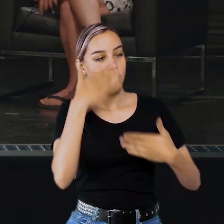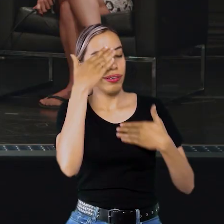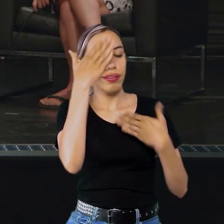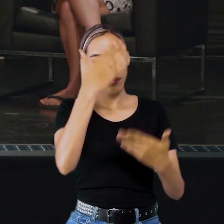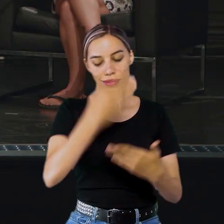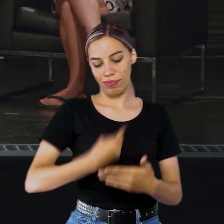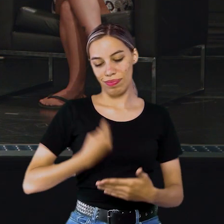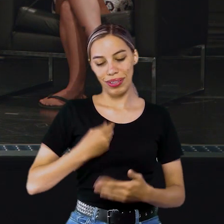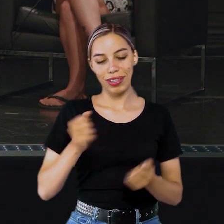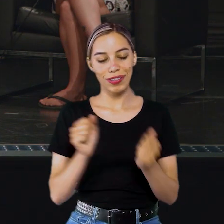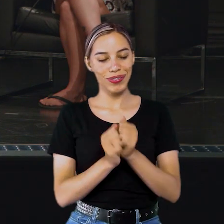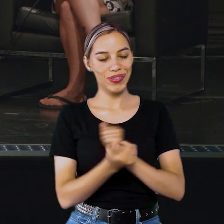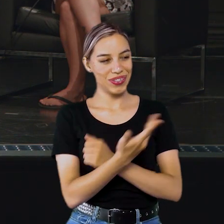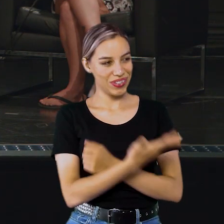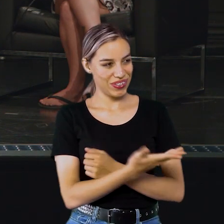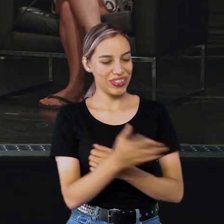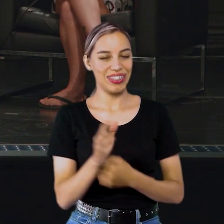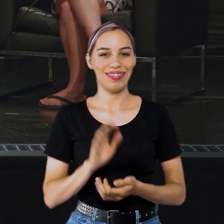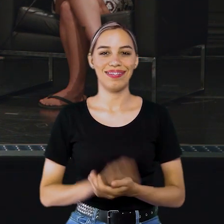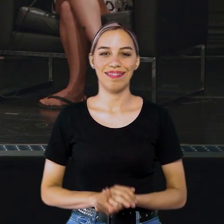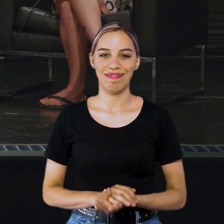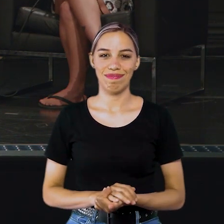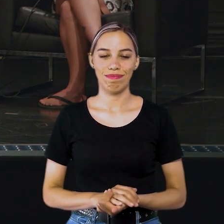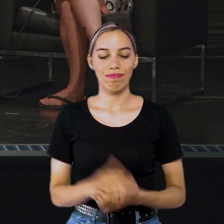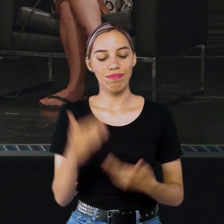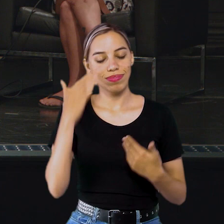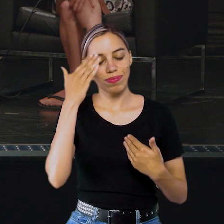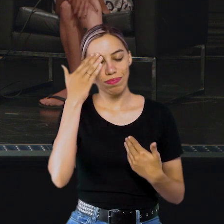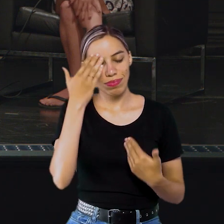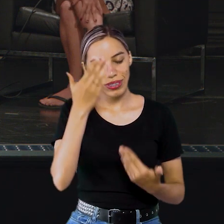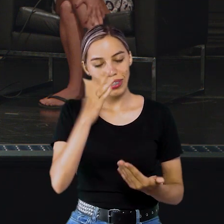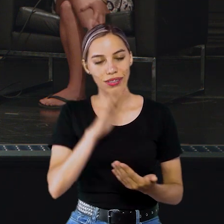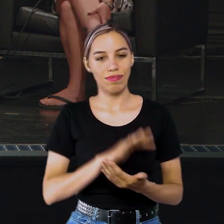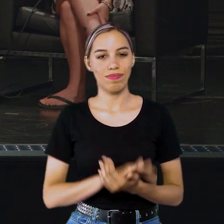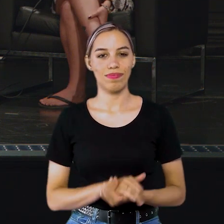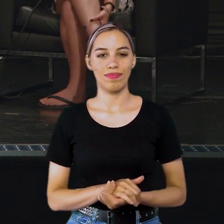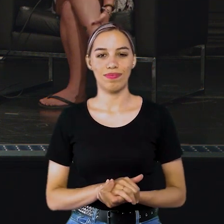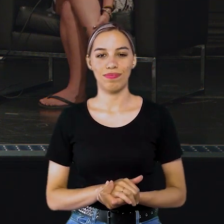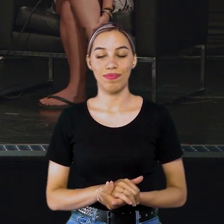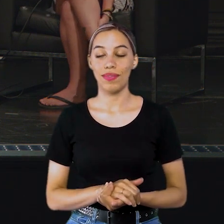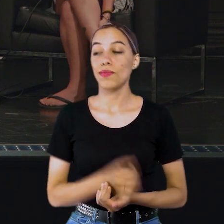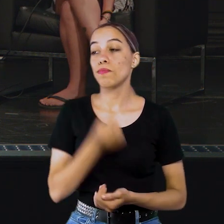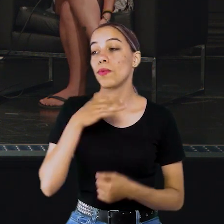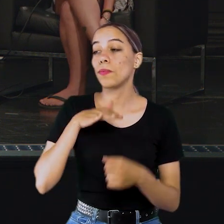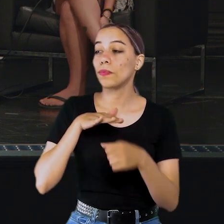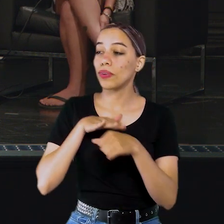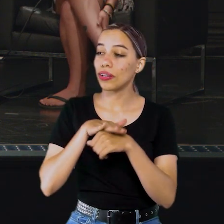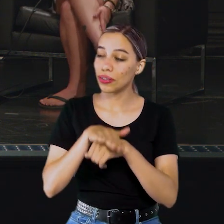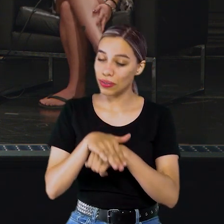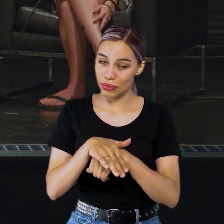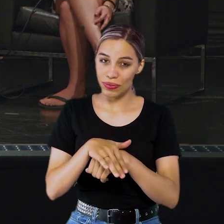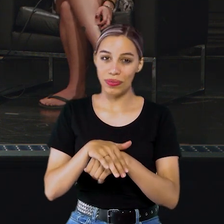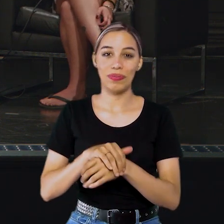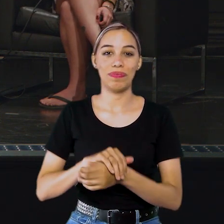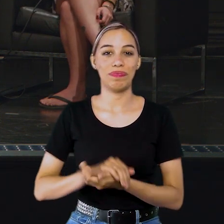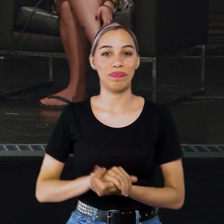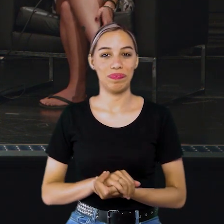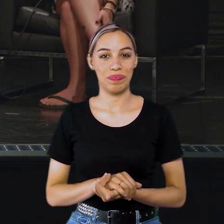estar junto contigo aí nessa roda de conversa. Obrigada. Canatenga, boa noite.